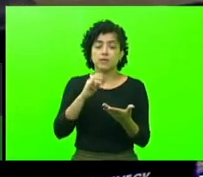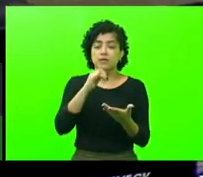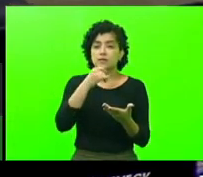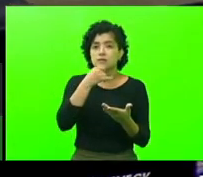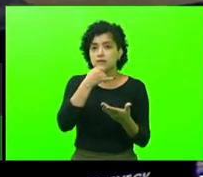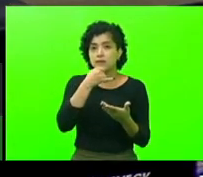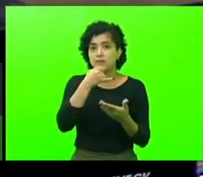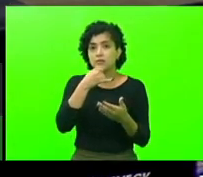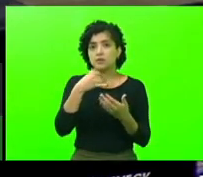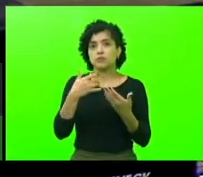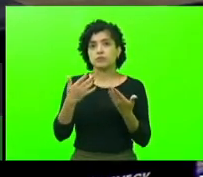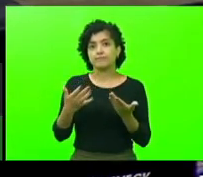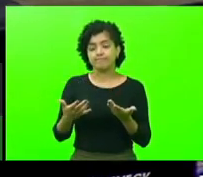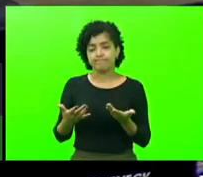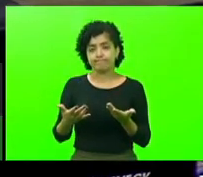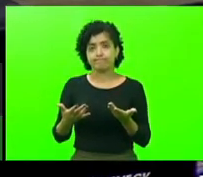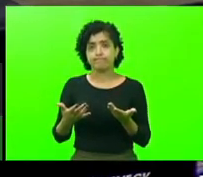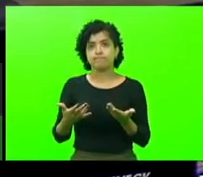lamentavelmente,